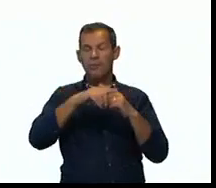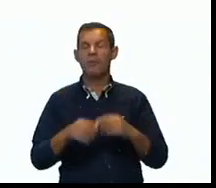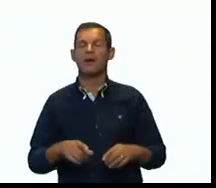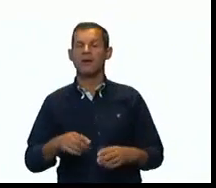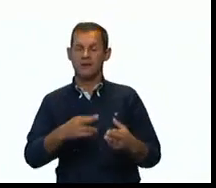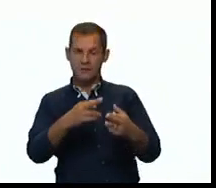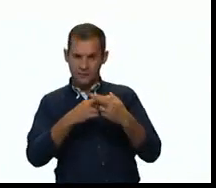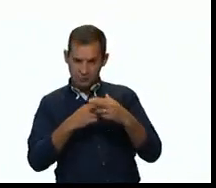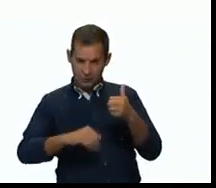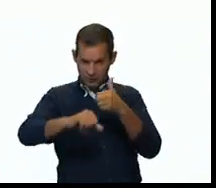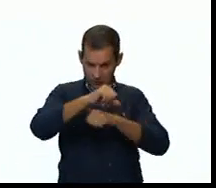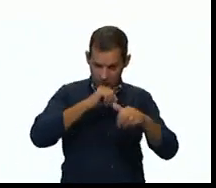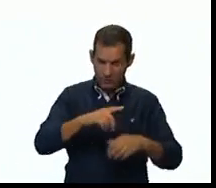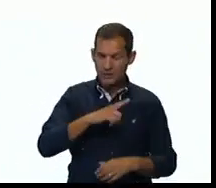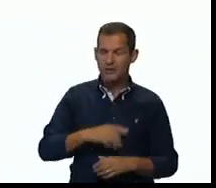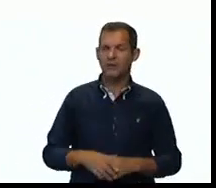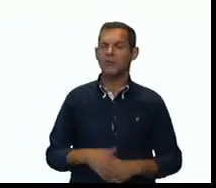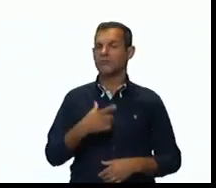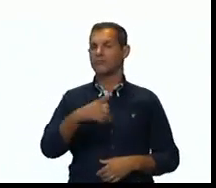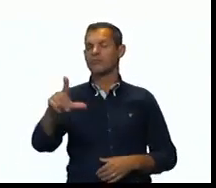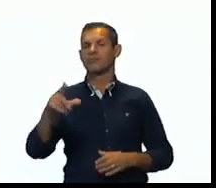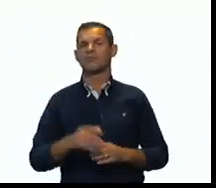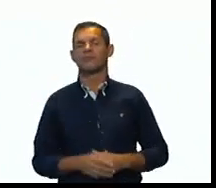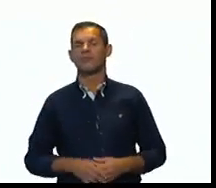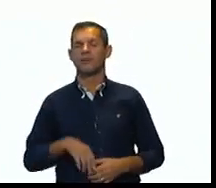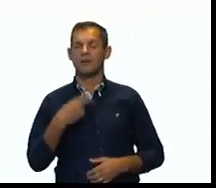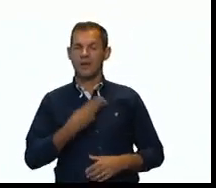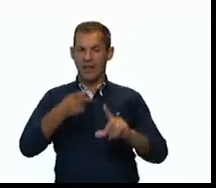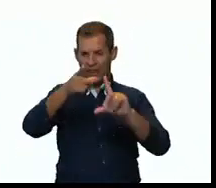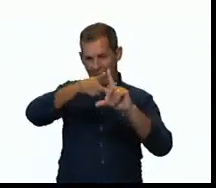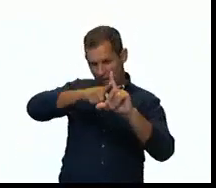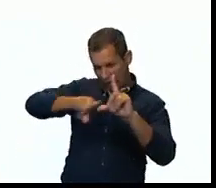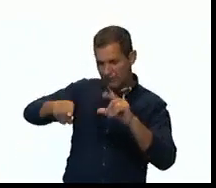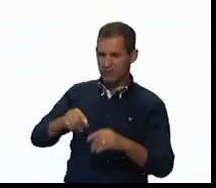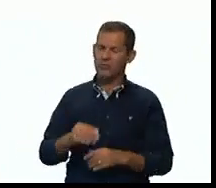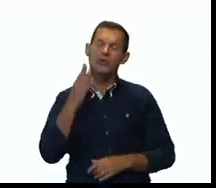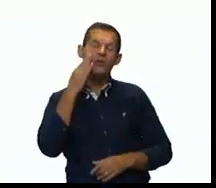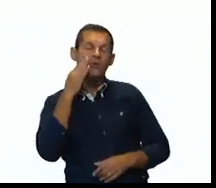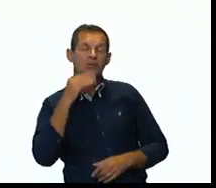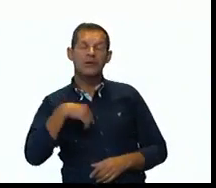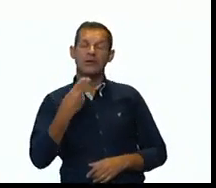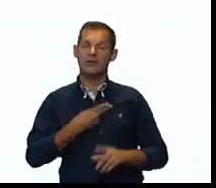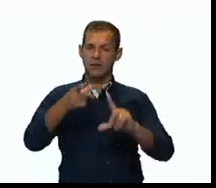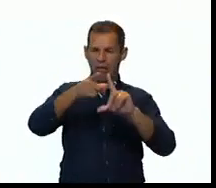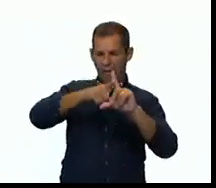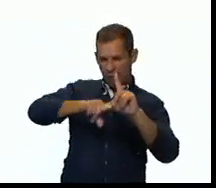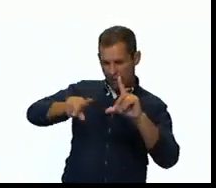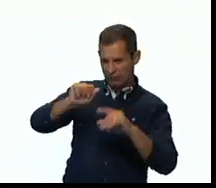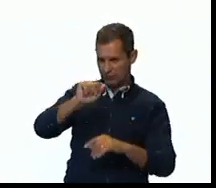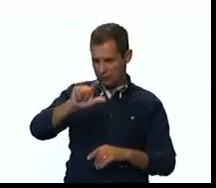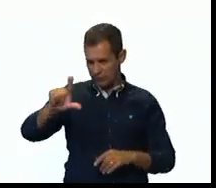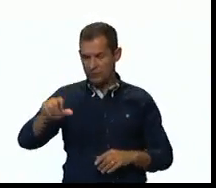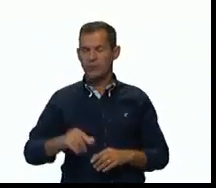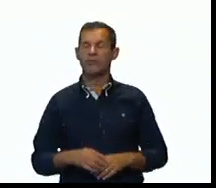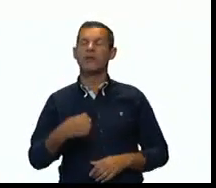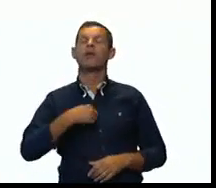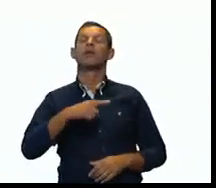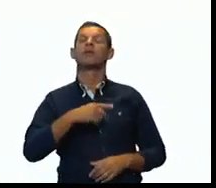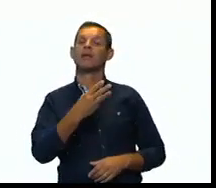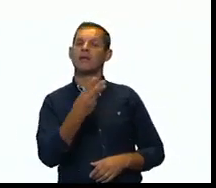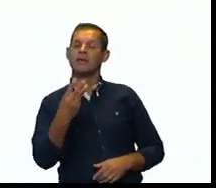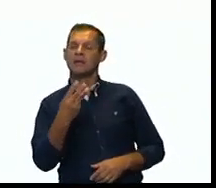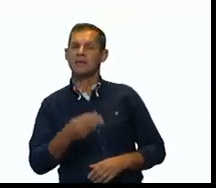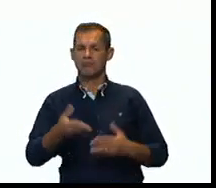o papel inverte. Nós temos aqui novamente a nossa curva em rosa e a nossa curva em azul. E eu tenho aqui